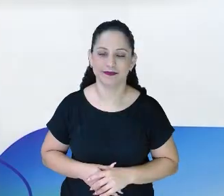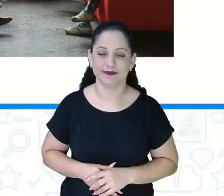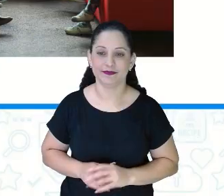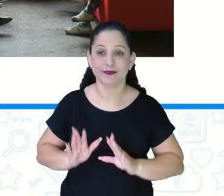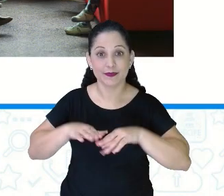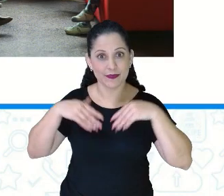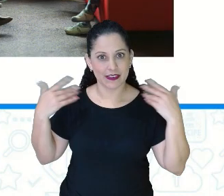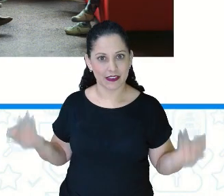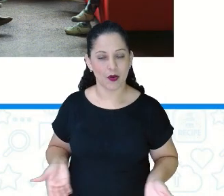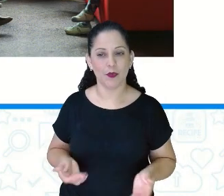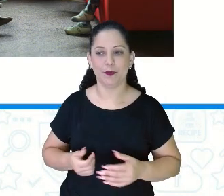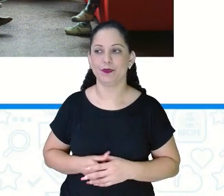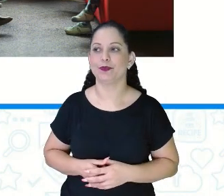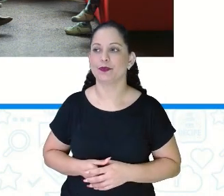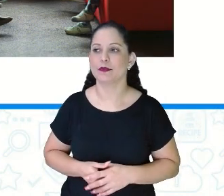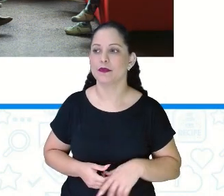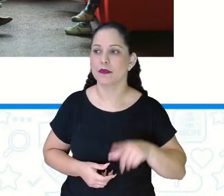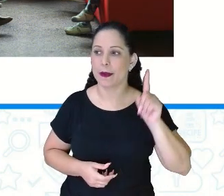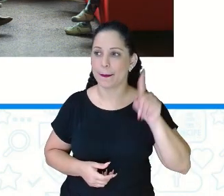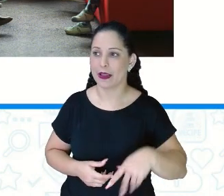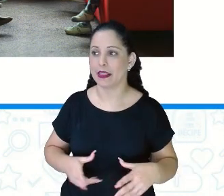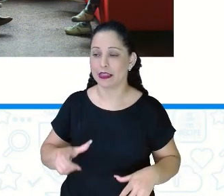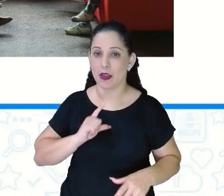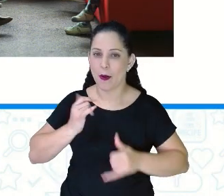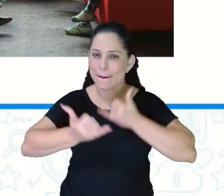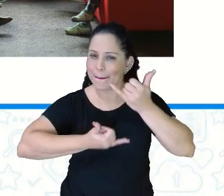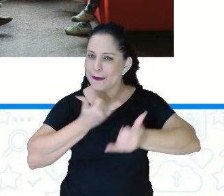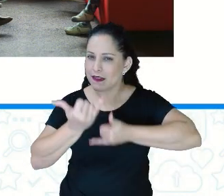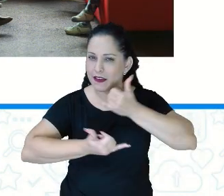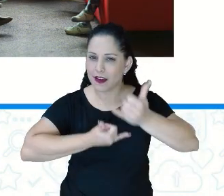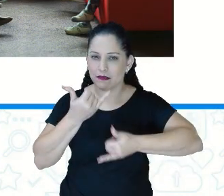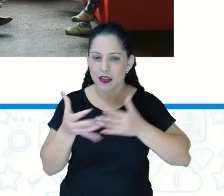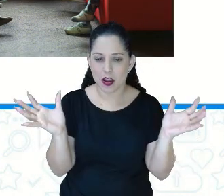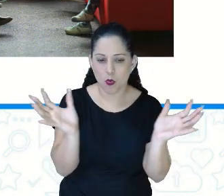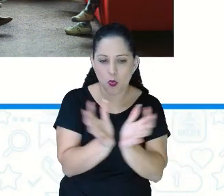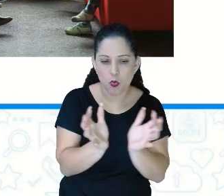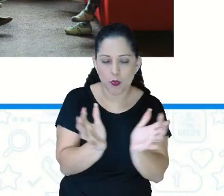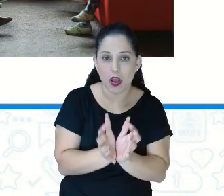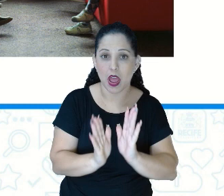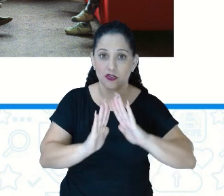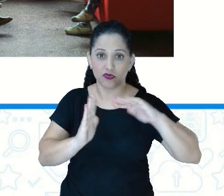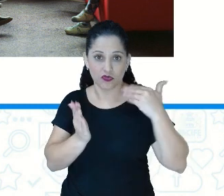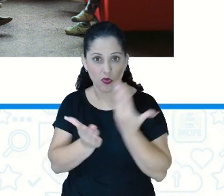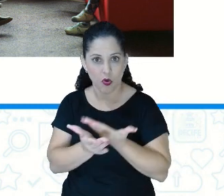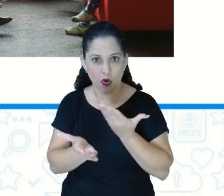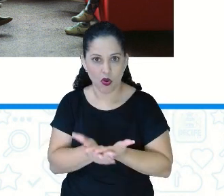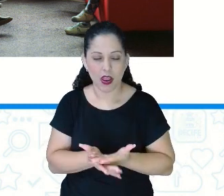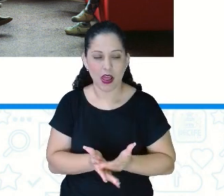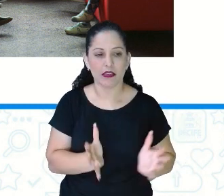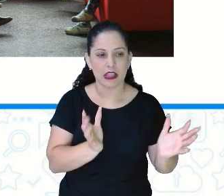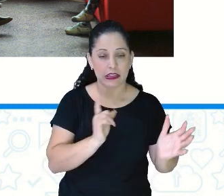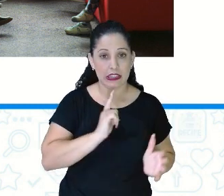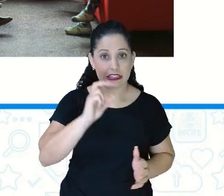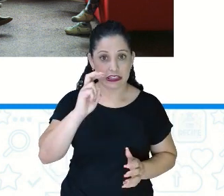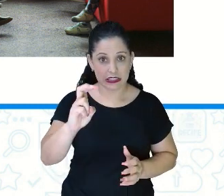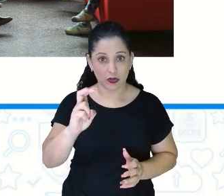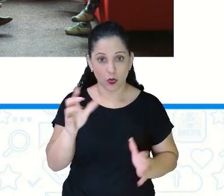Para realizar uma gincana, a escola irá dividir 35 alunos em 5